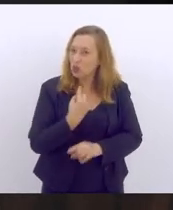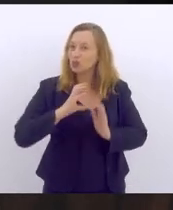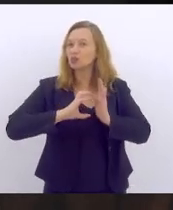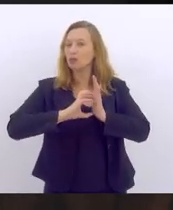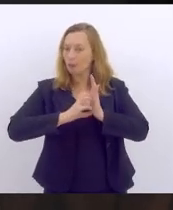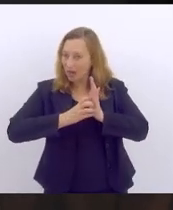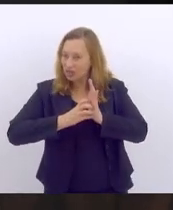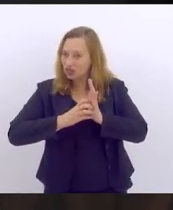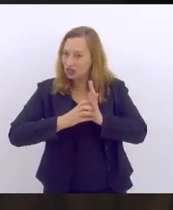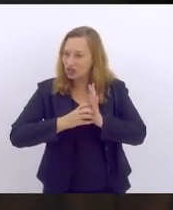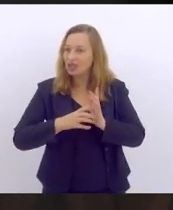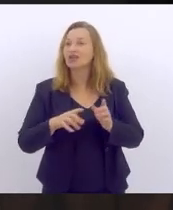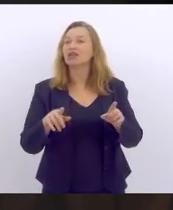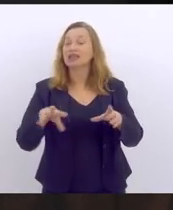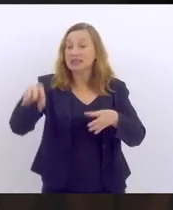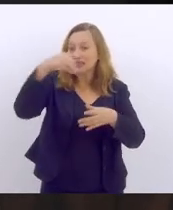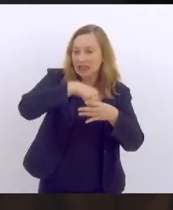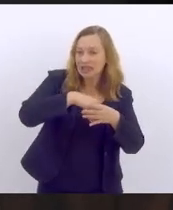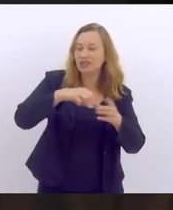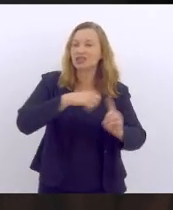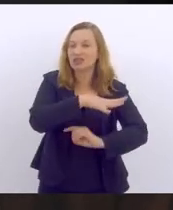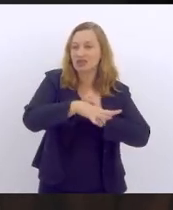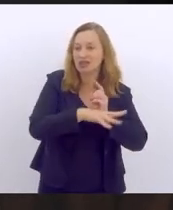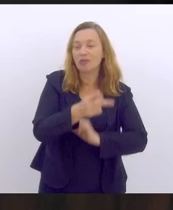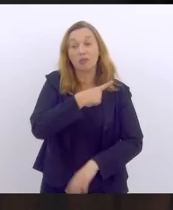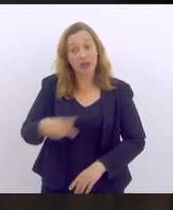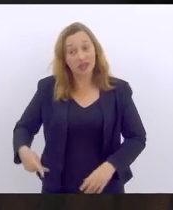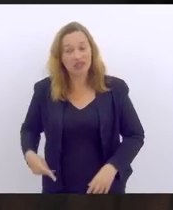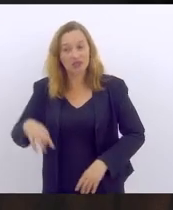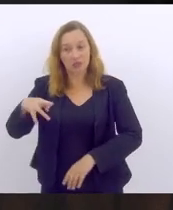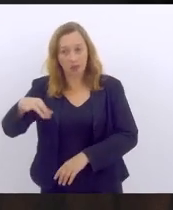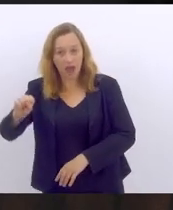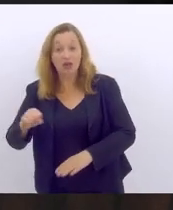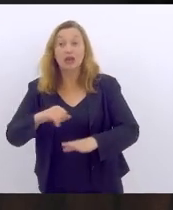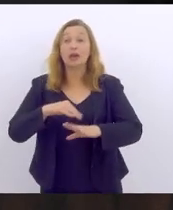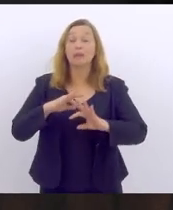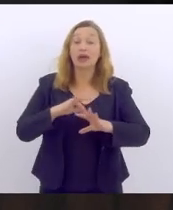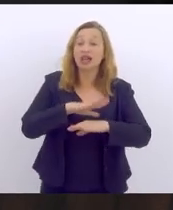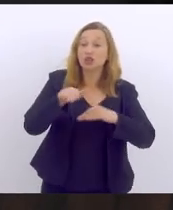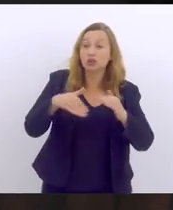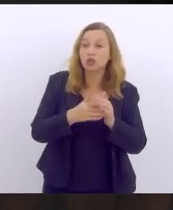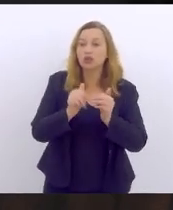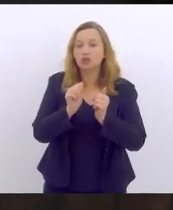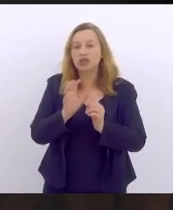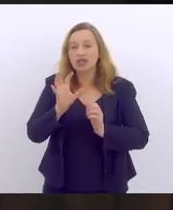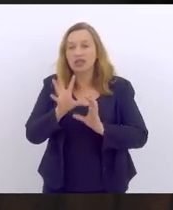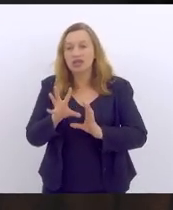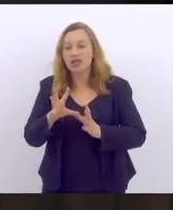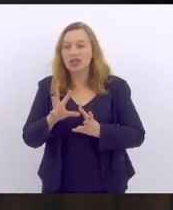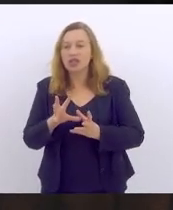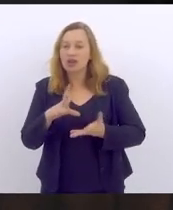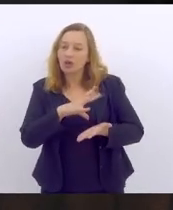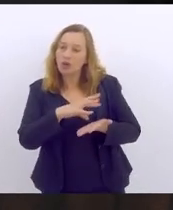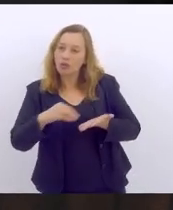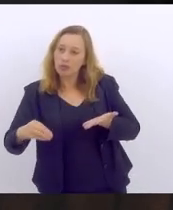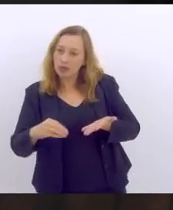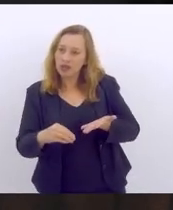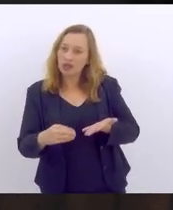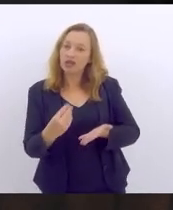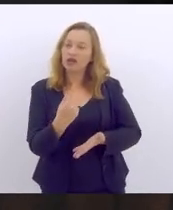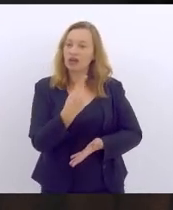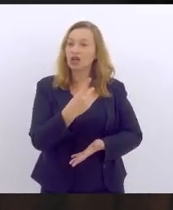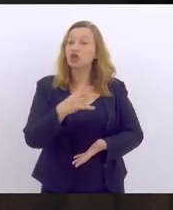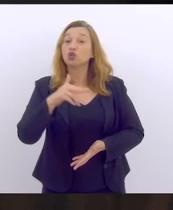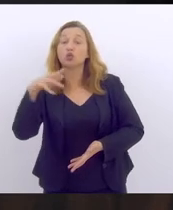partido e na sociedade para o presidente Marcos Pereira para todos que seguem o seu exemplo ela nunca deve